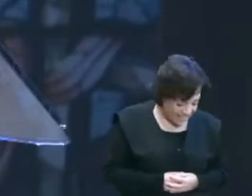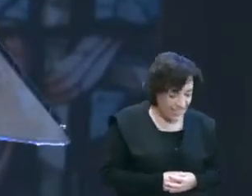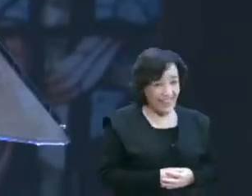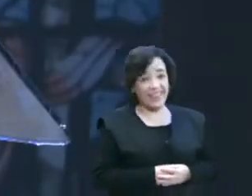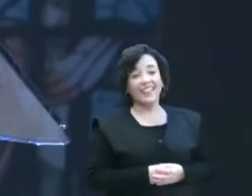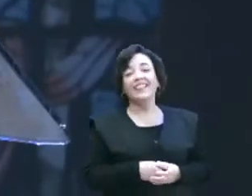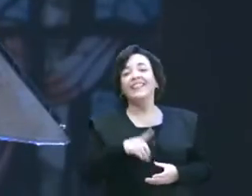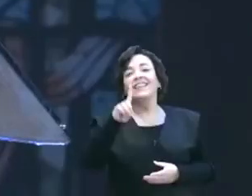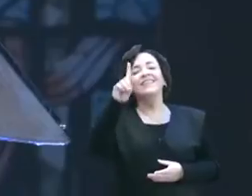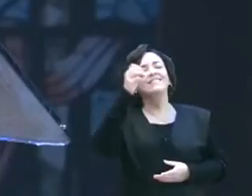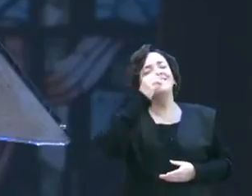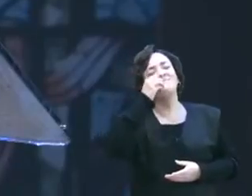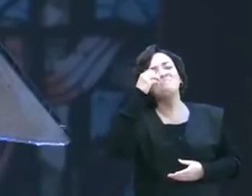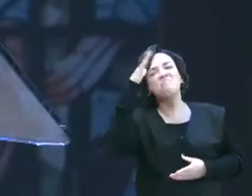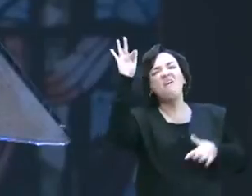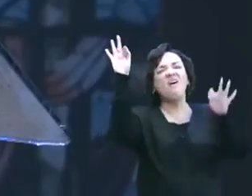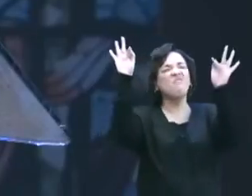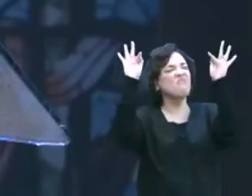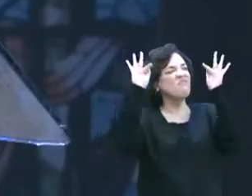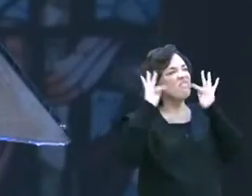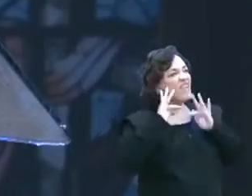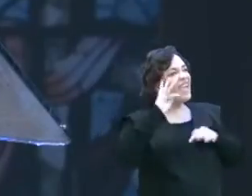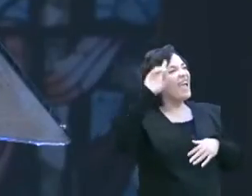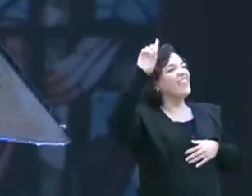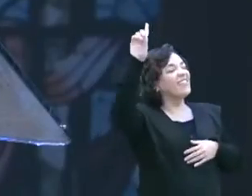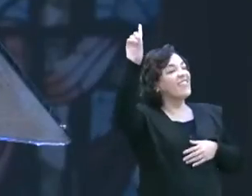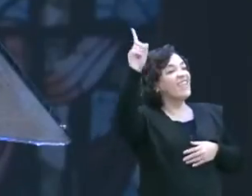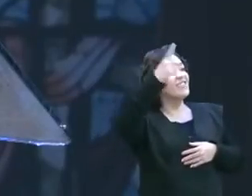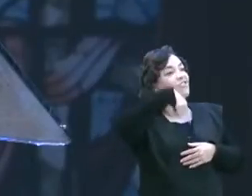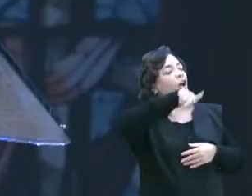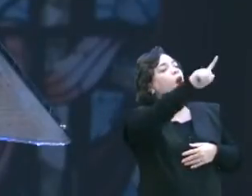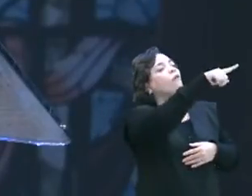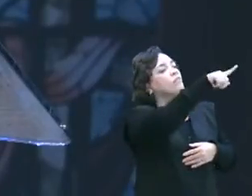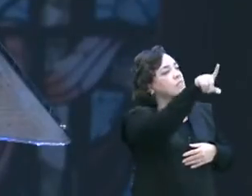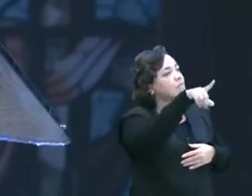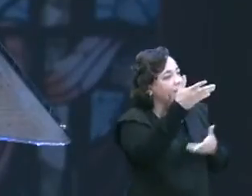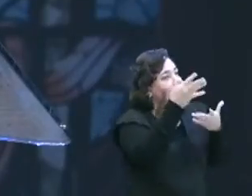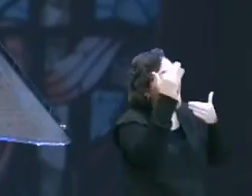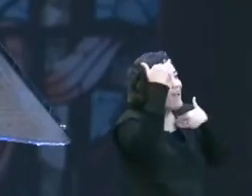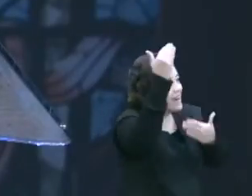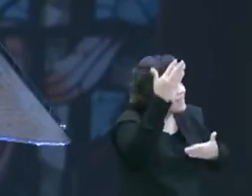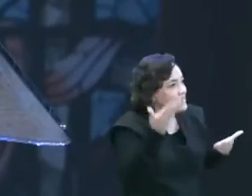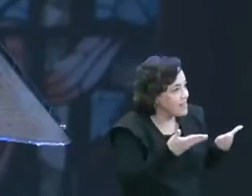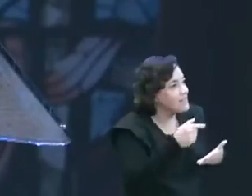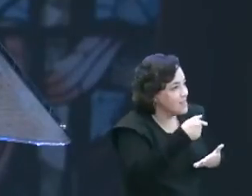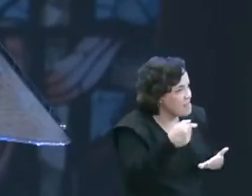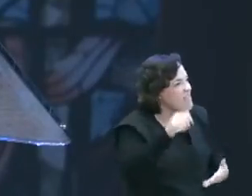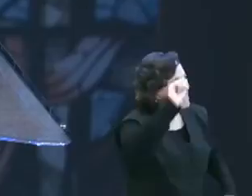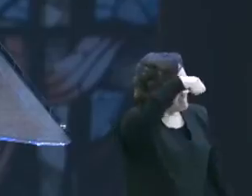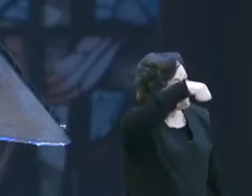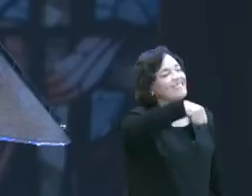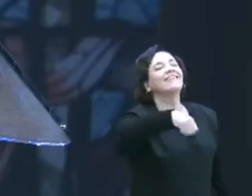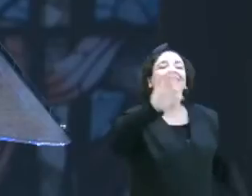nosso Deus. Quantos tem algo para agradecer essa semana aqui? Levante as